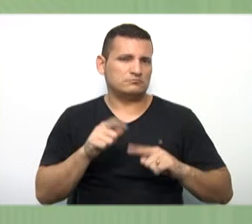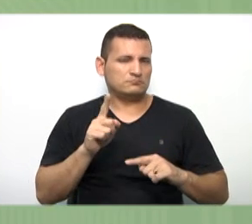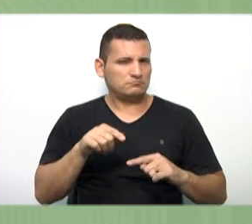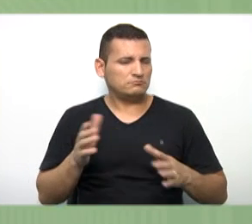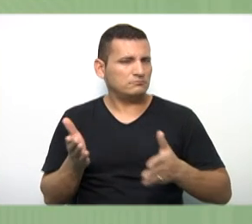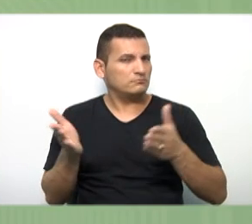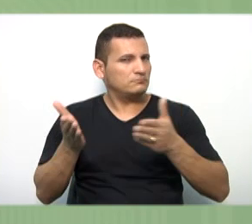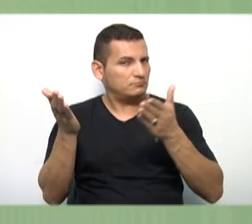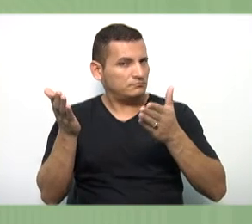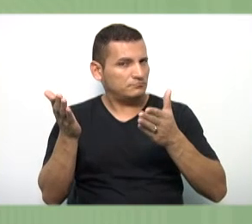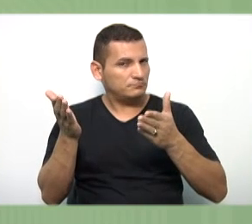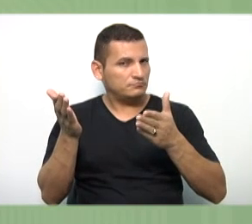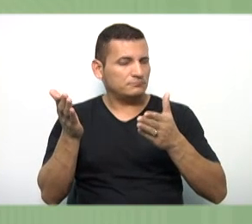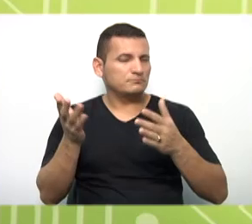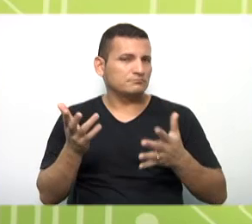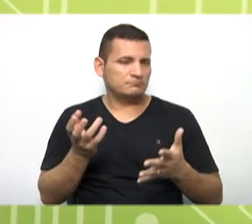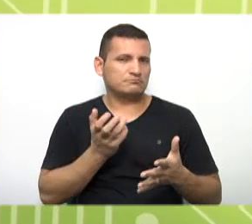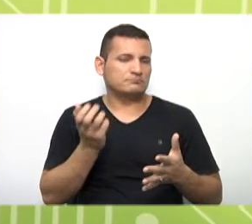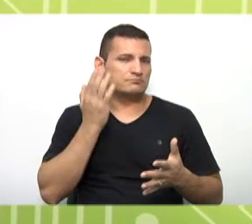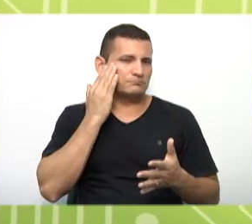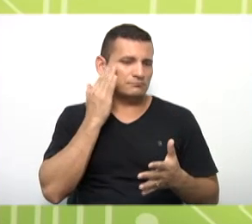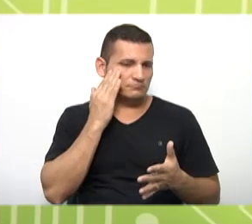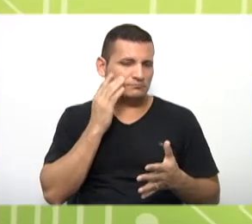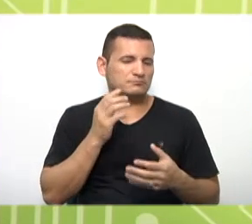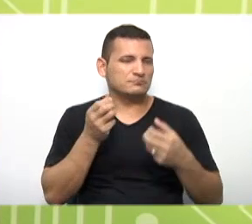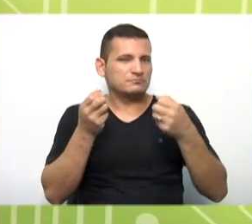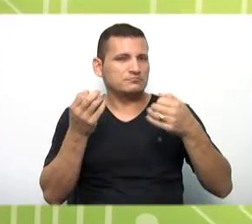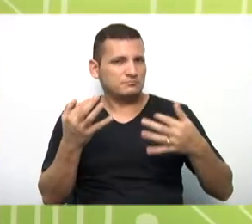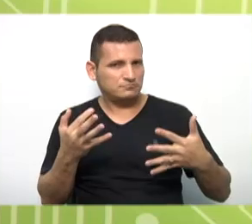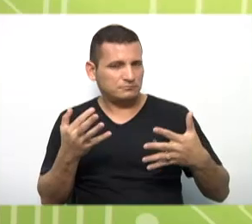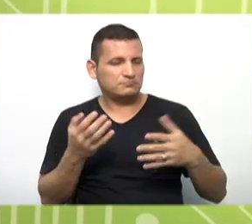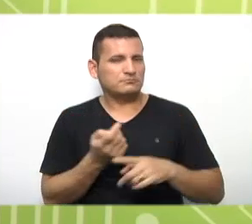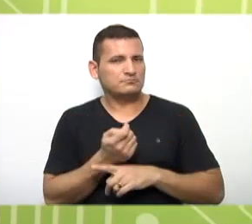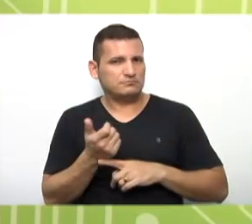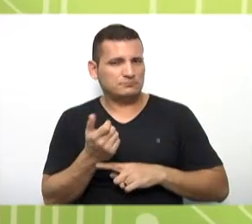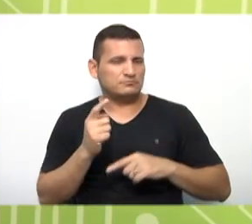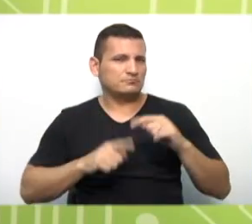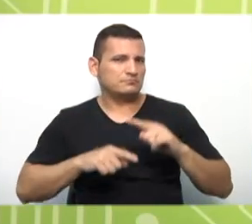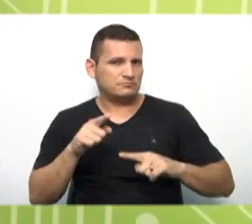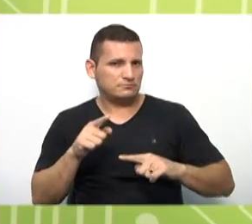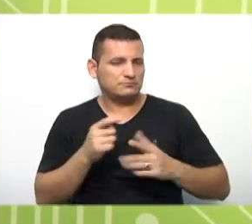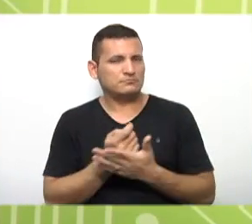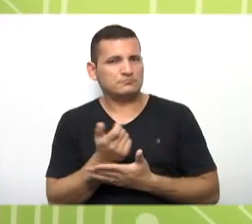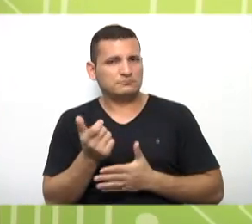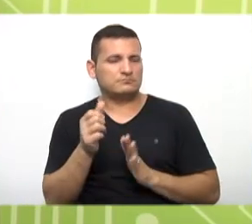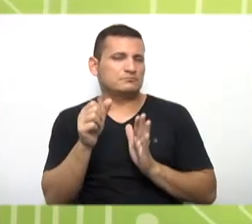Queremos saber aí se nós falamos de recompensas materiais e falamos de recompensas